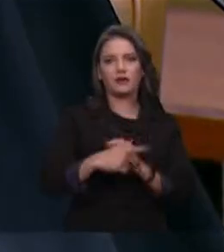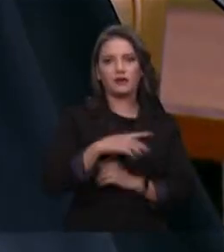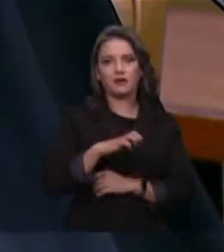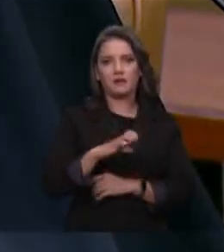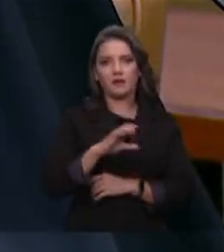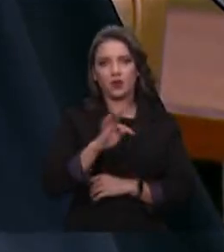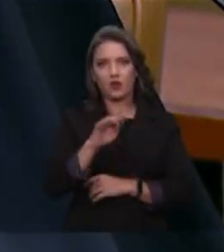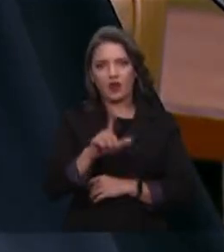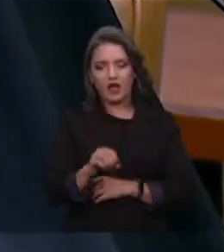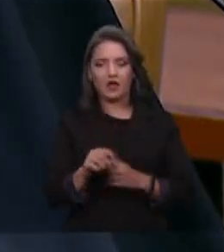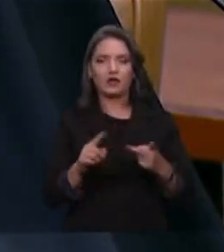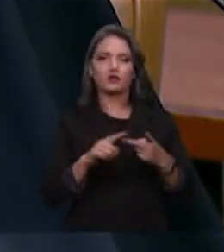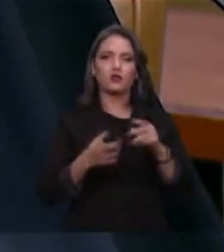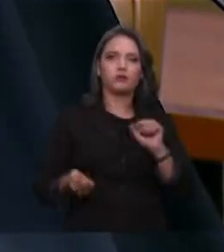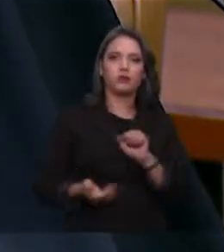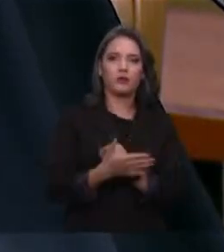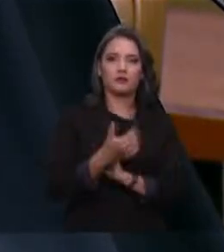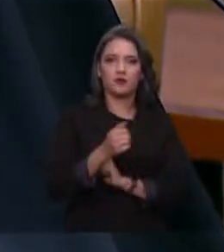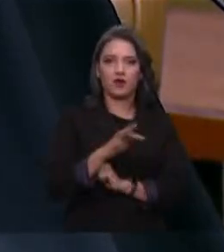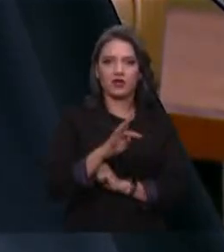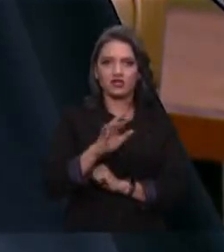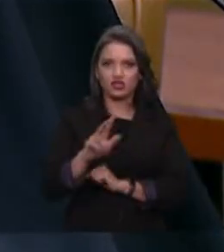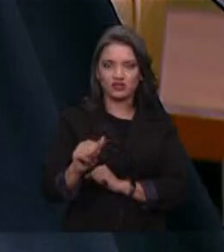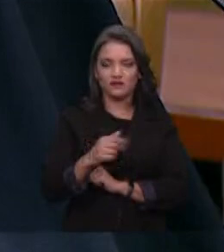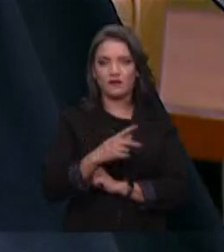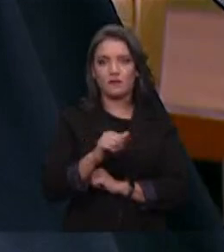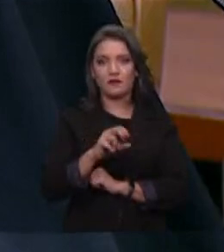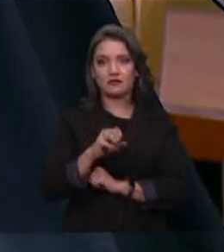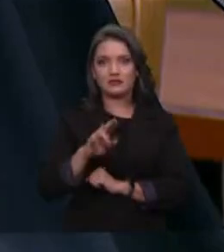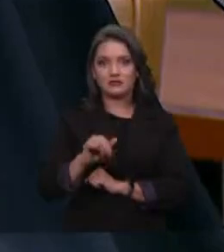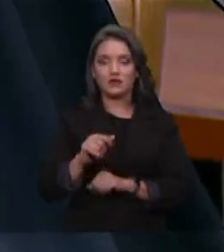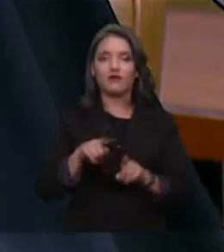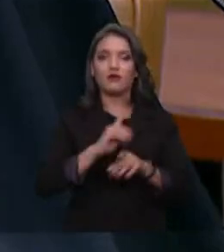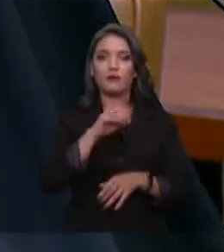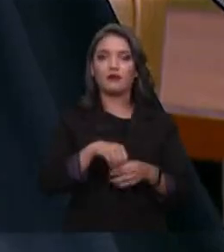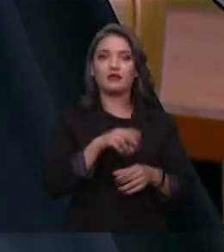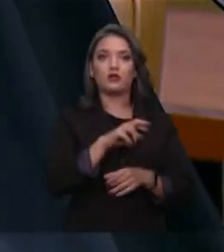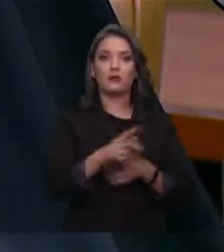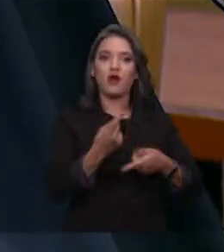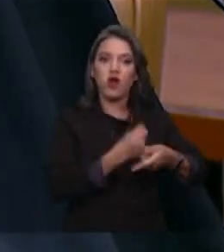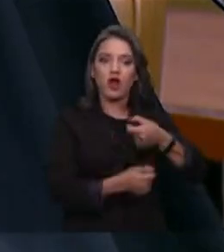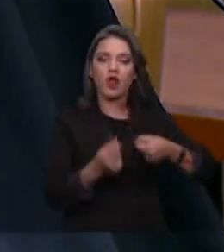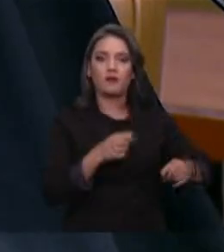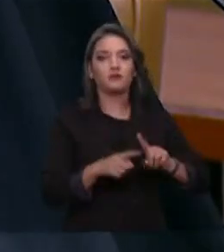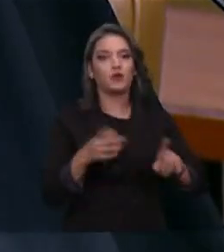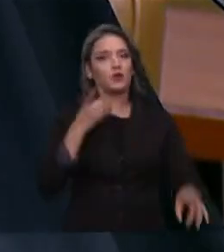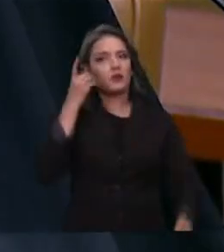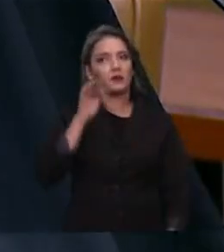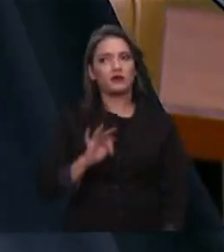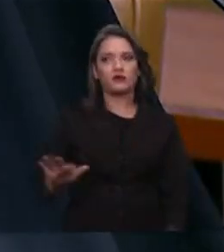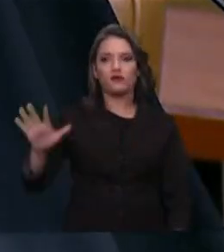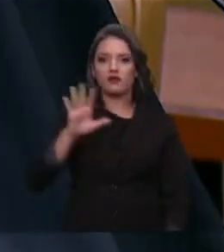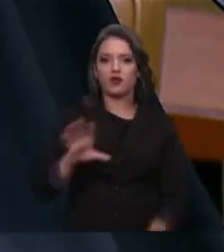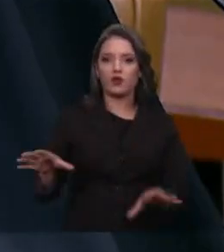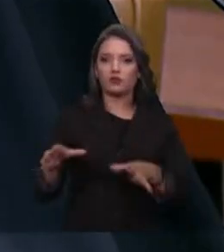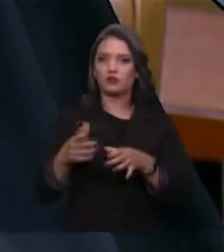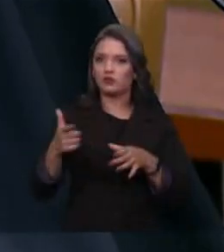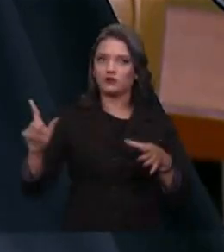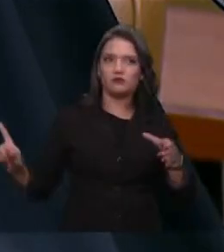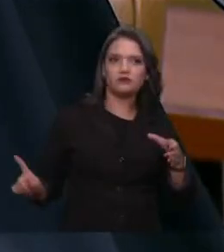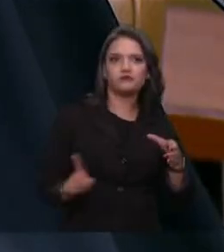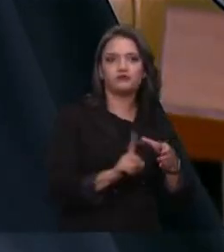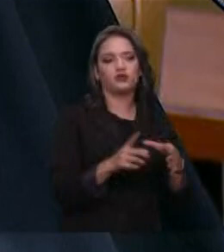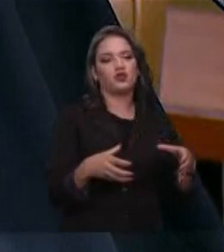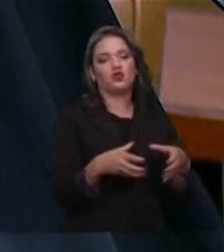ativa e passiva e de lavagem de dinheiro no âmbito da BR Distribuidora. O deputado federal e seu grupo não integravam o bando de asseclas